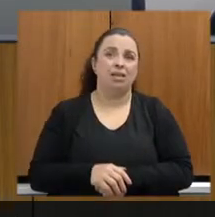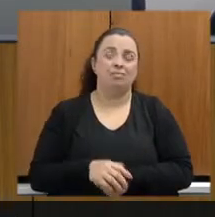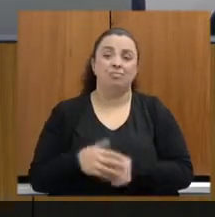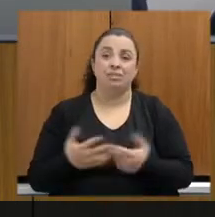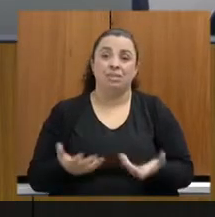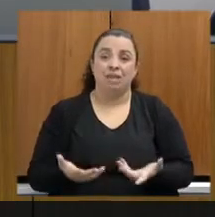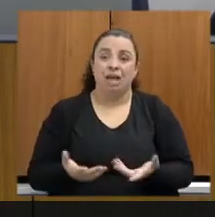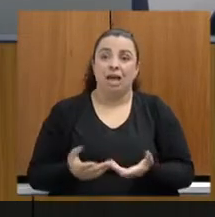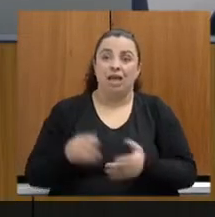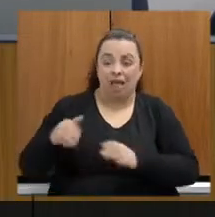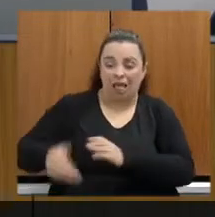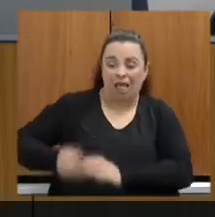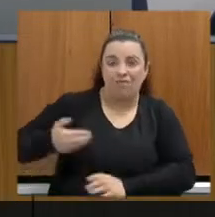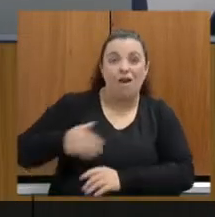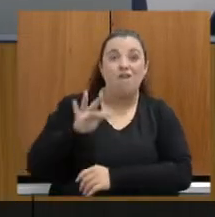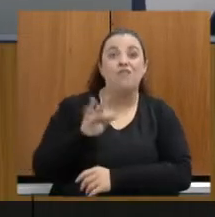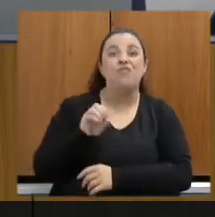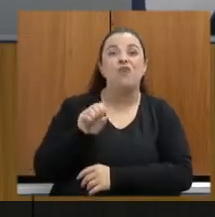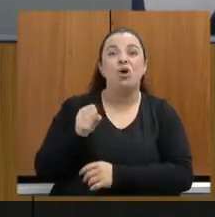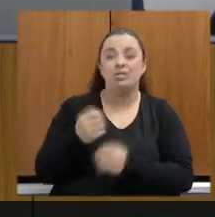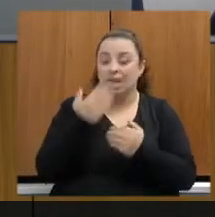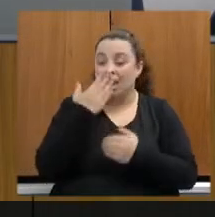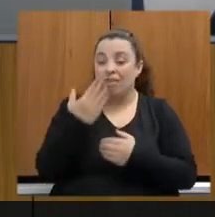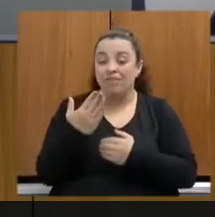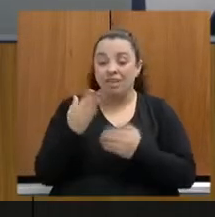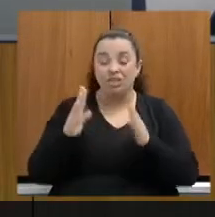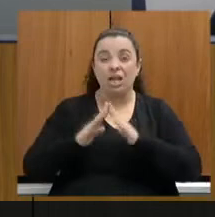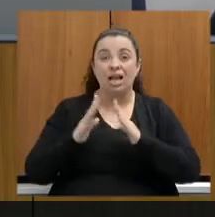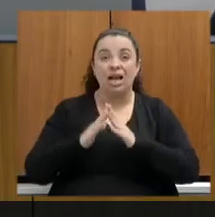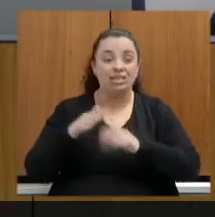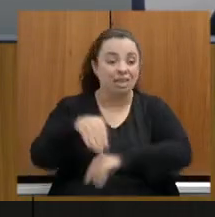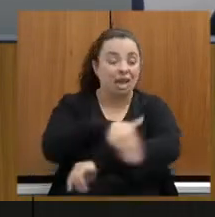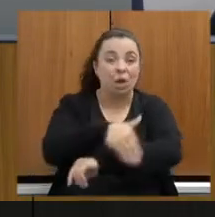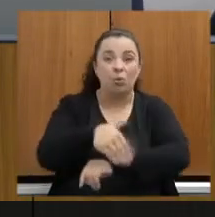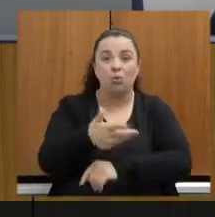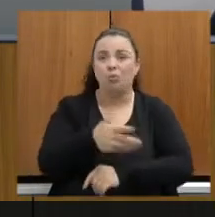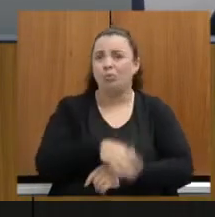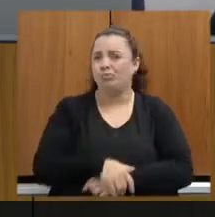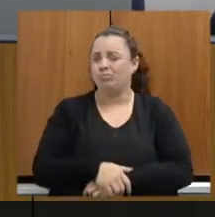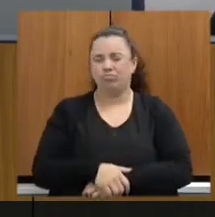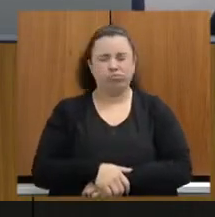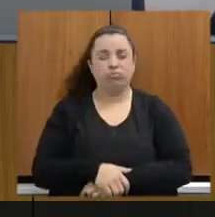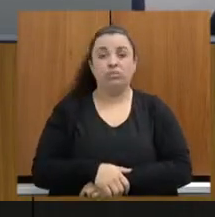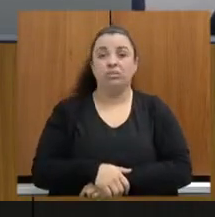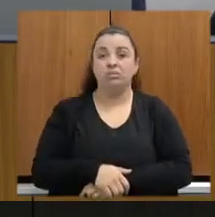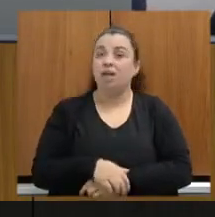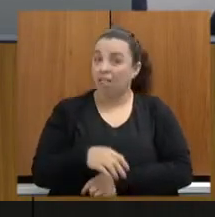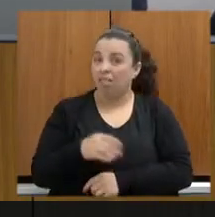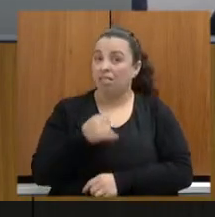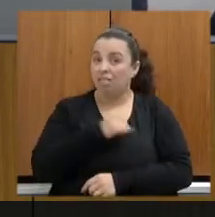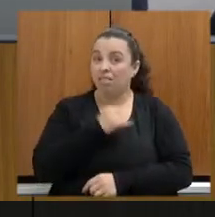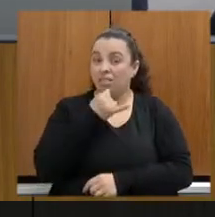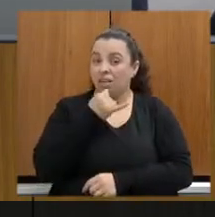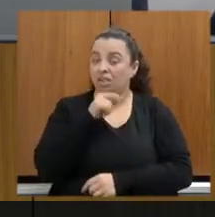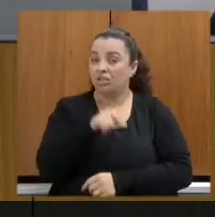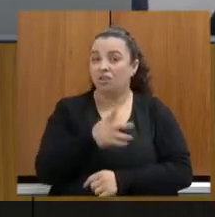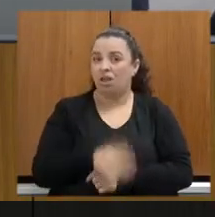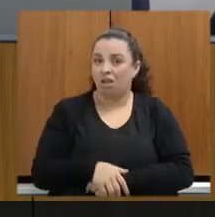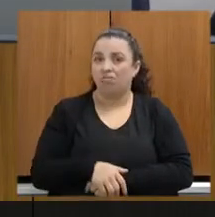dos Quintais faz na porta da casa na rua e assim que funciona as questões lá